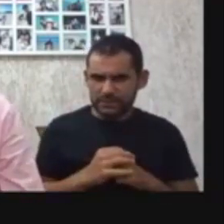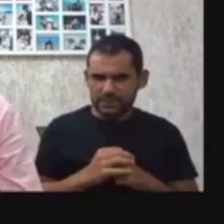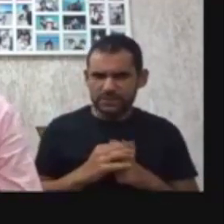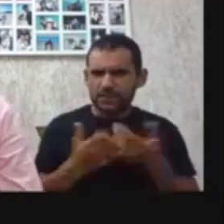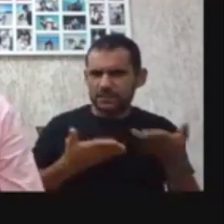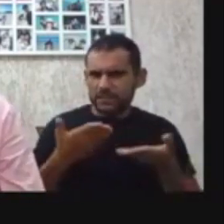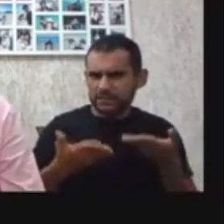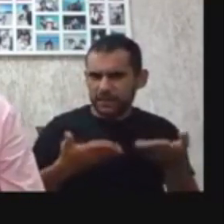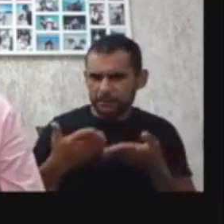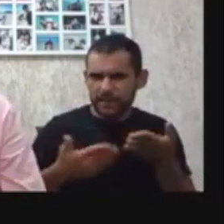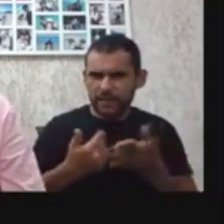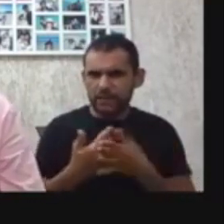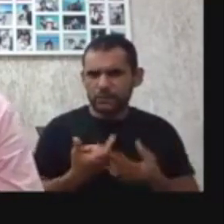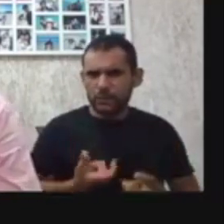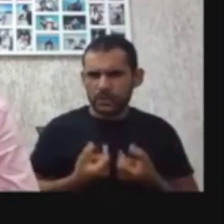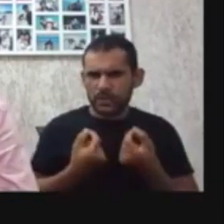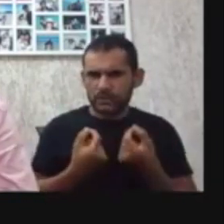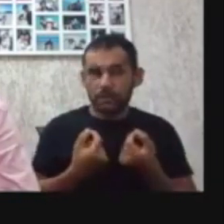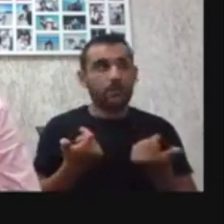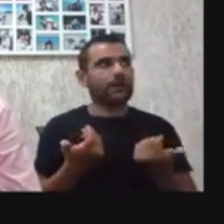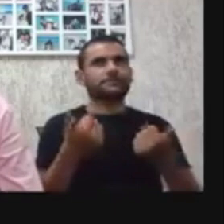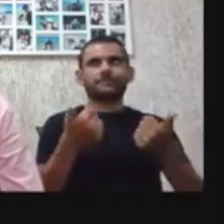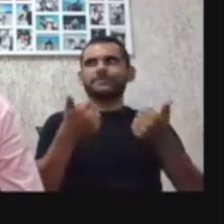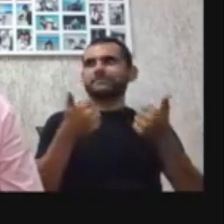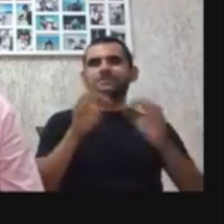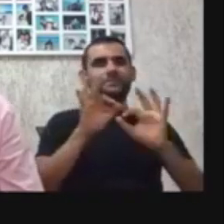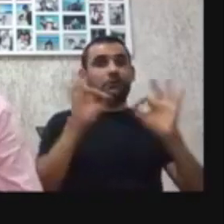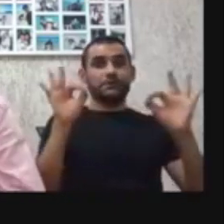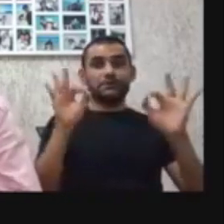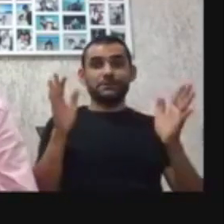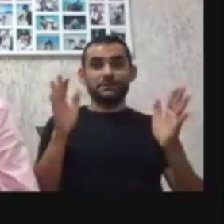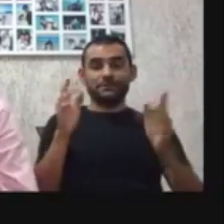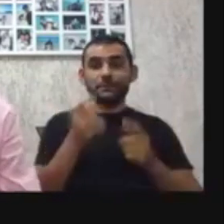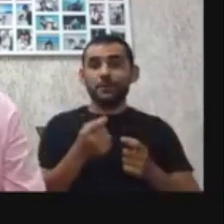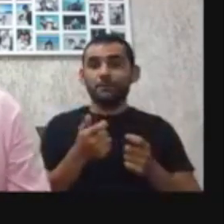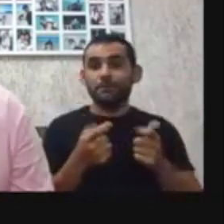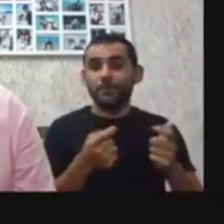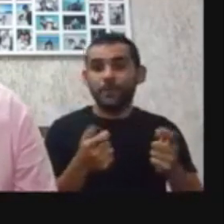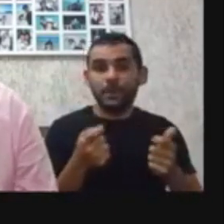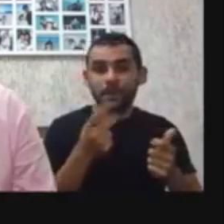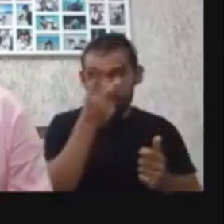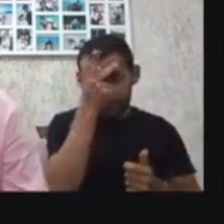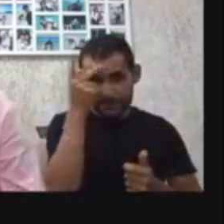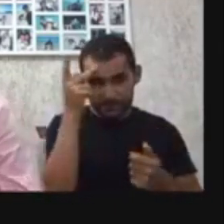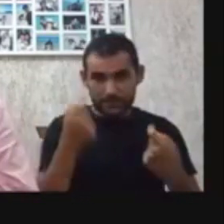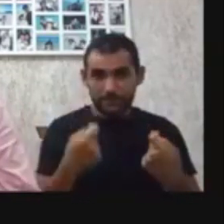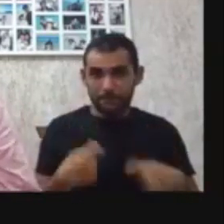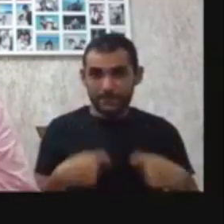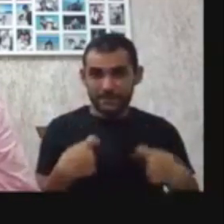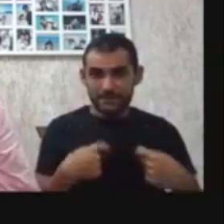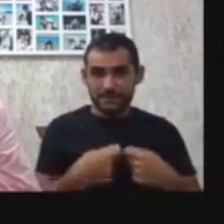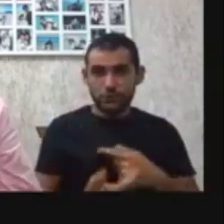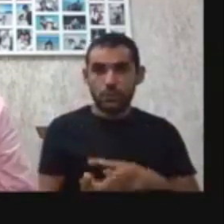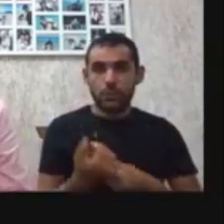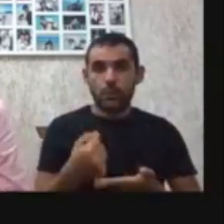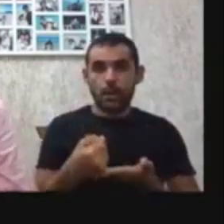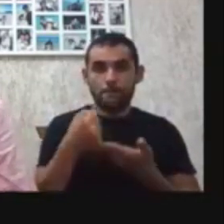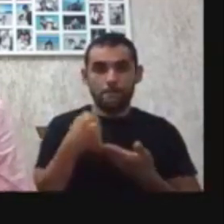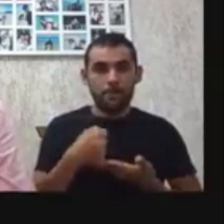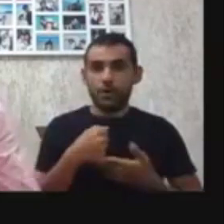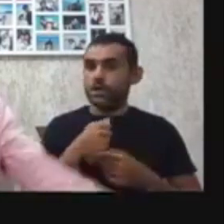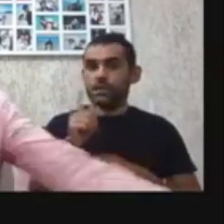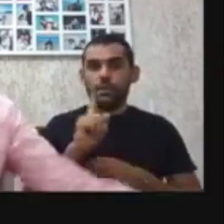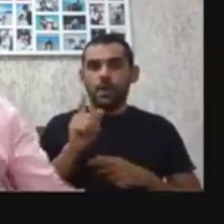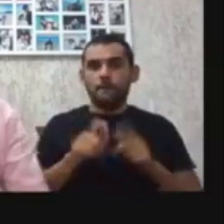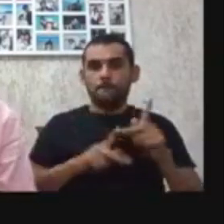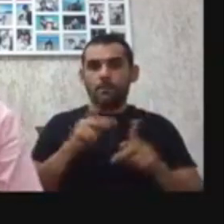em tratamento, que estão com câncer. Ah, graças a Deus, né? Então quer dizer que é pouca gente que está precisando do nosso apoio, né? Não é a